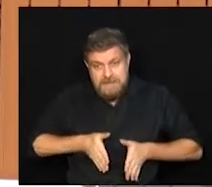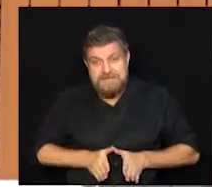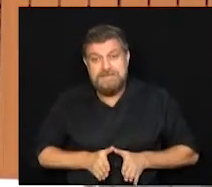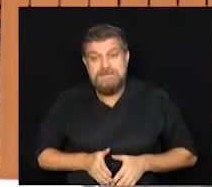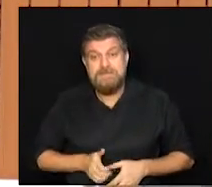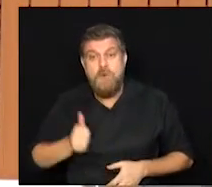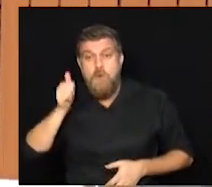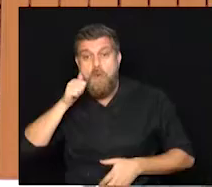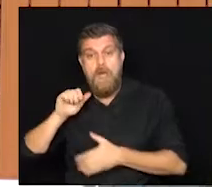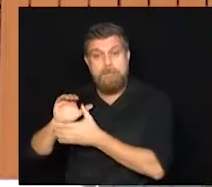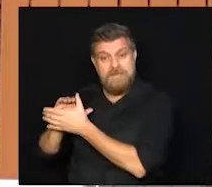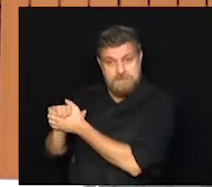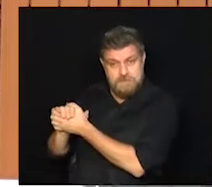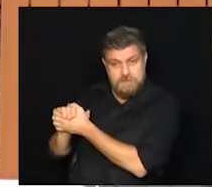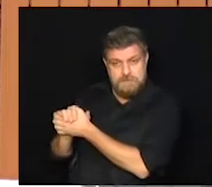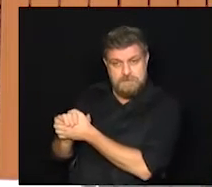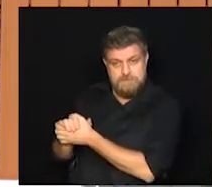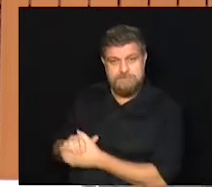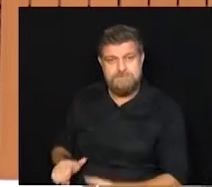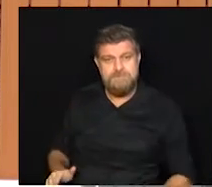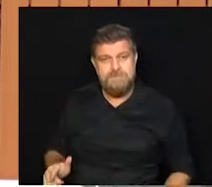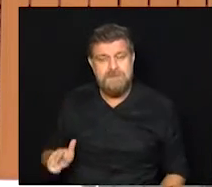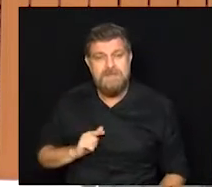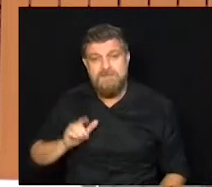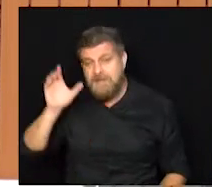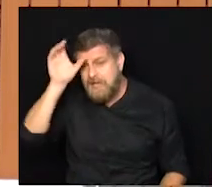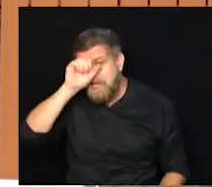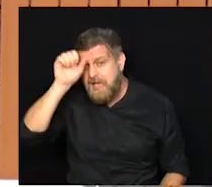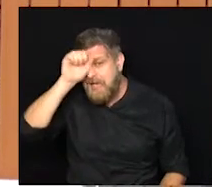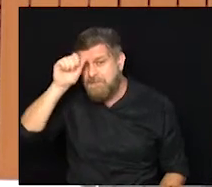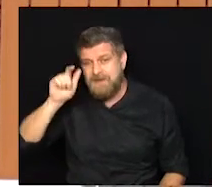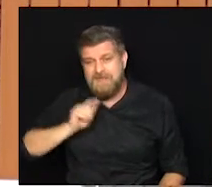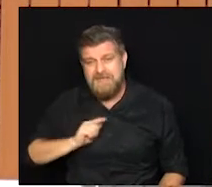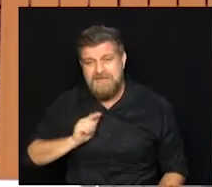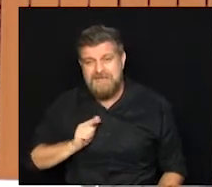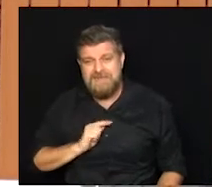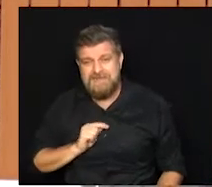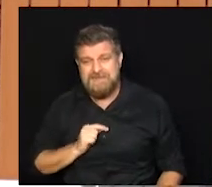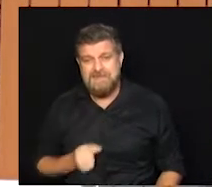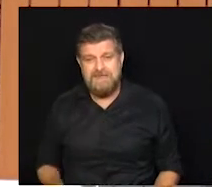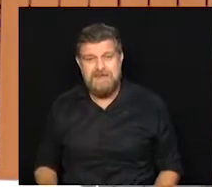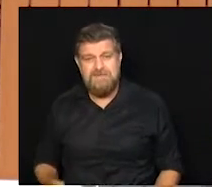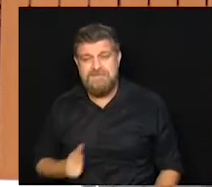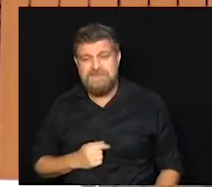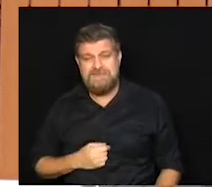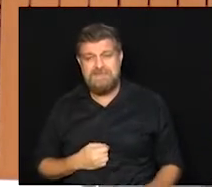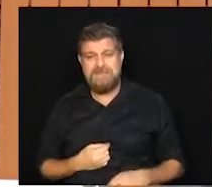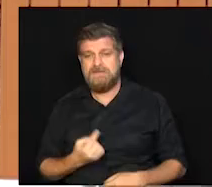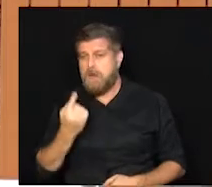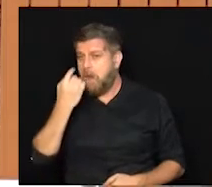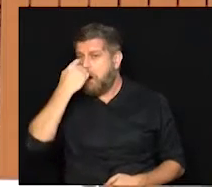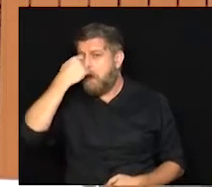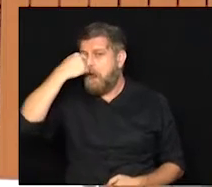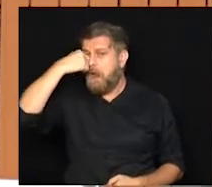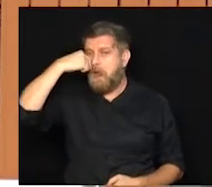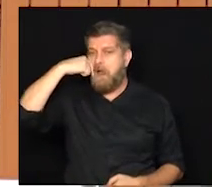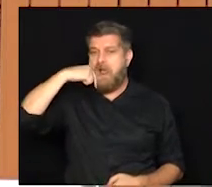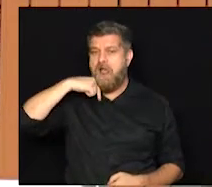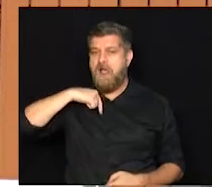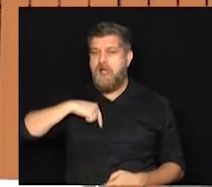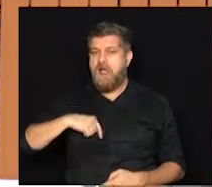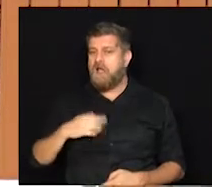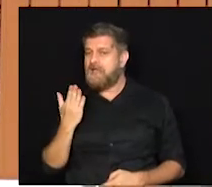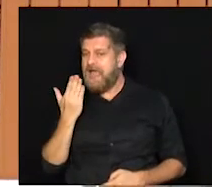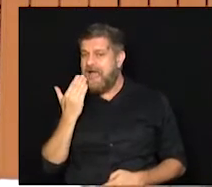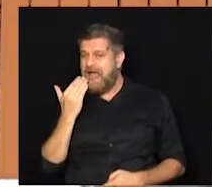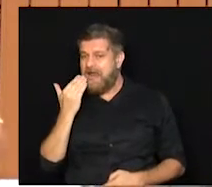esposa, ela teve que aprender a passar sonda e não podia errar para ela se alimentar. Tivemos que assinar um